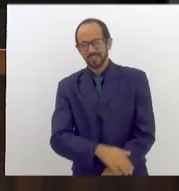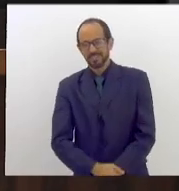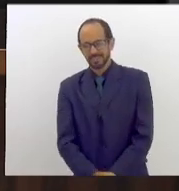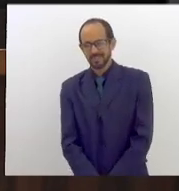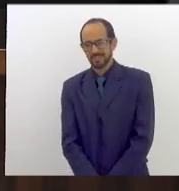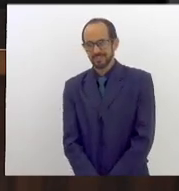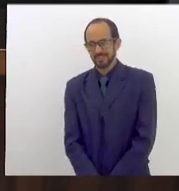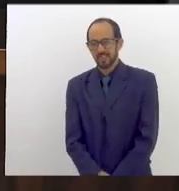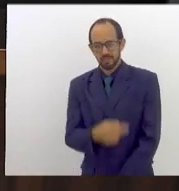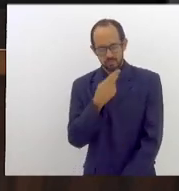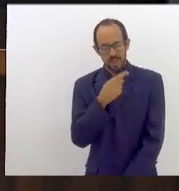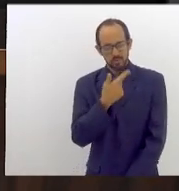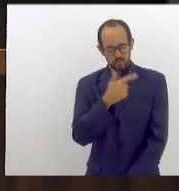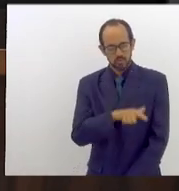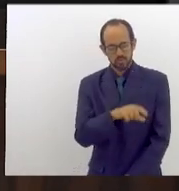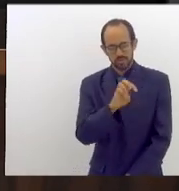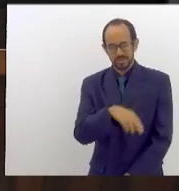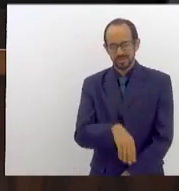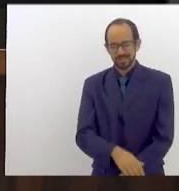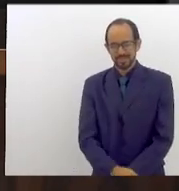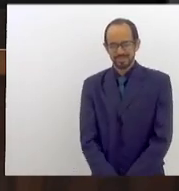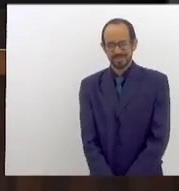eu falo de novo